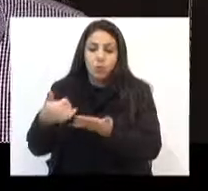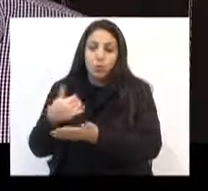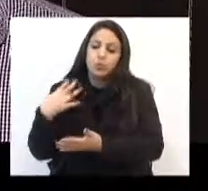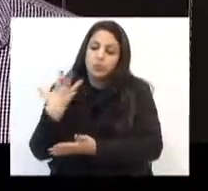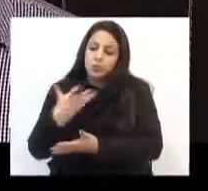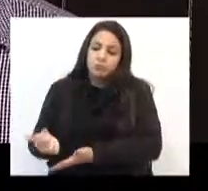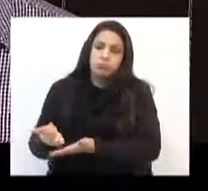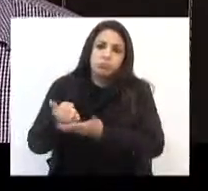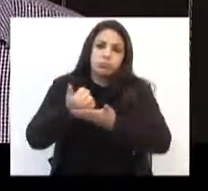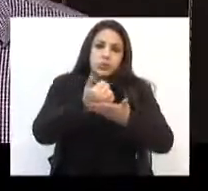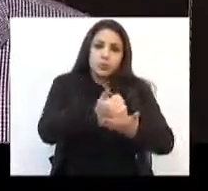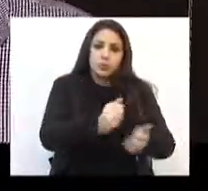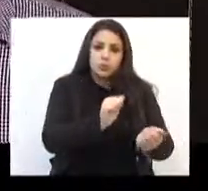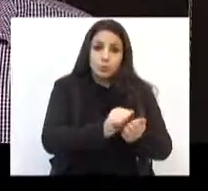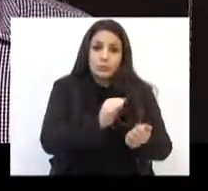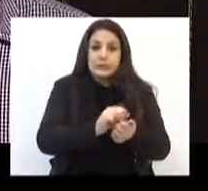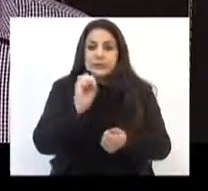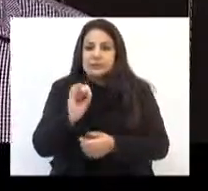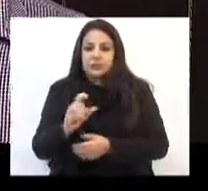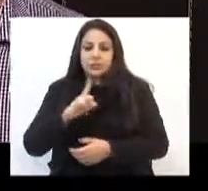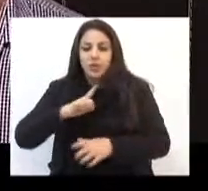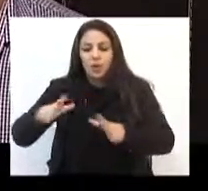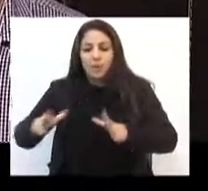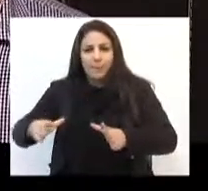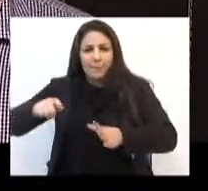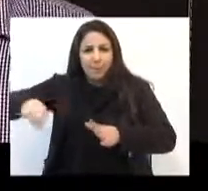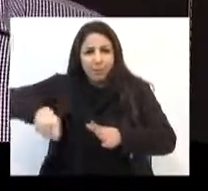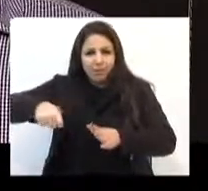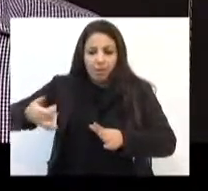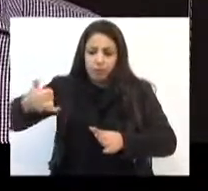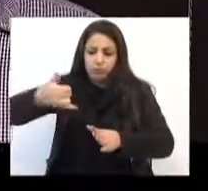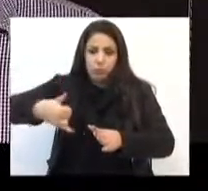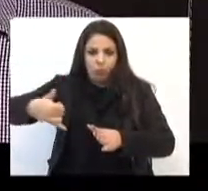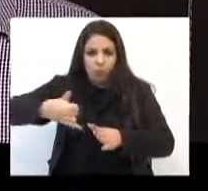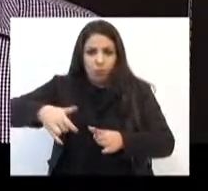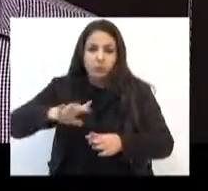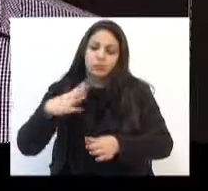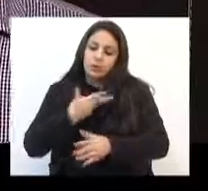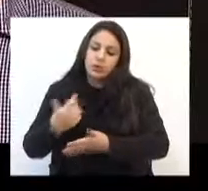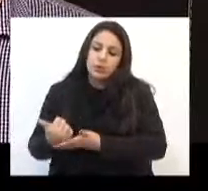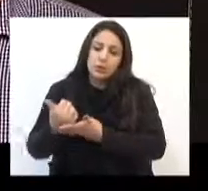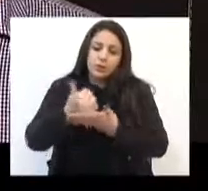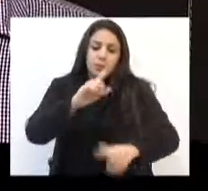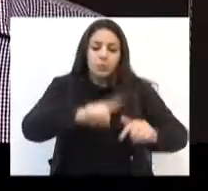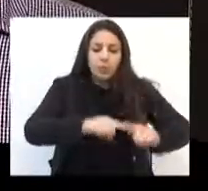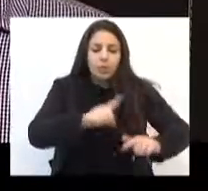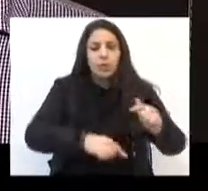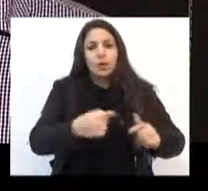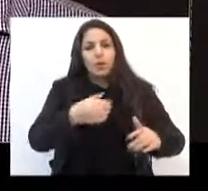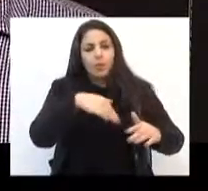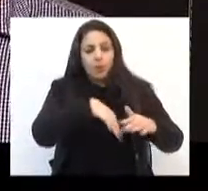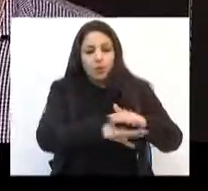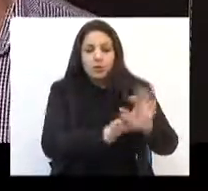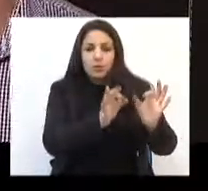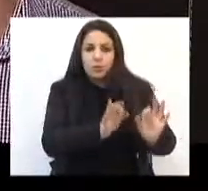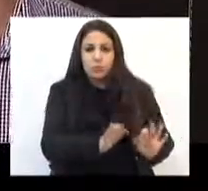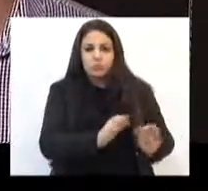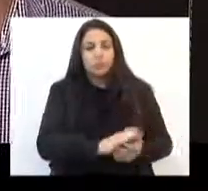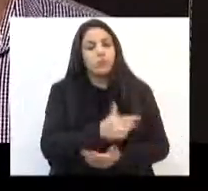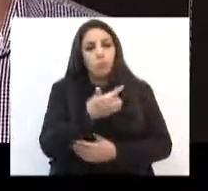estabelecimentos comerciais, a gente tem um cadastro com eles nos ligam a cada 15, 20 dias, porque o volume é um pouco